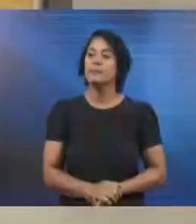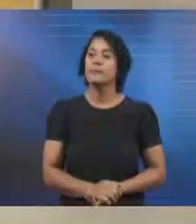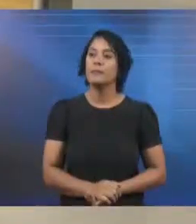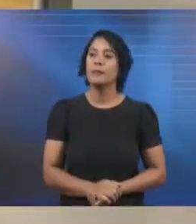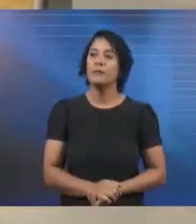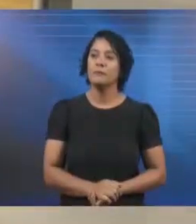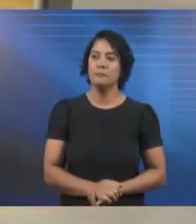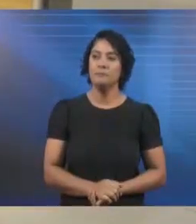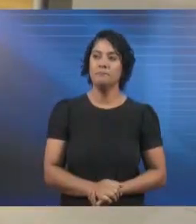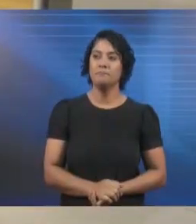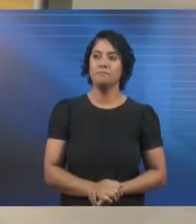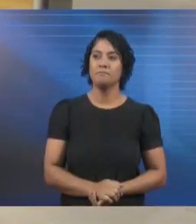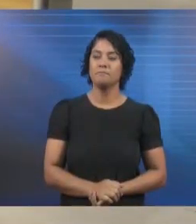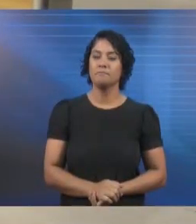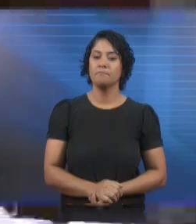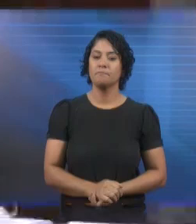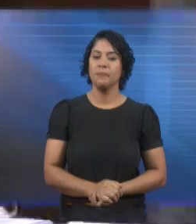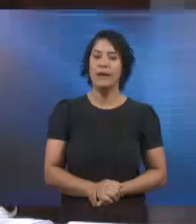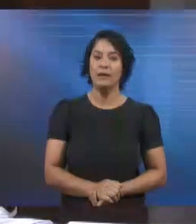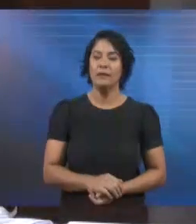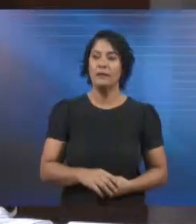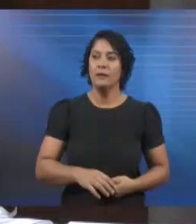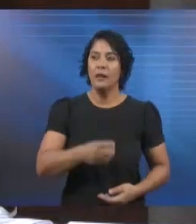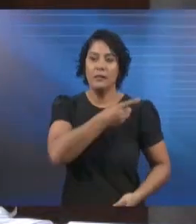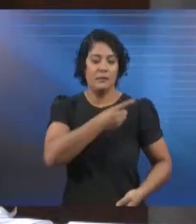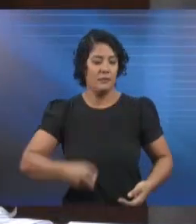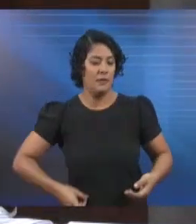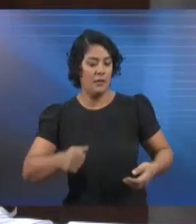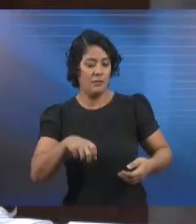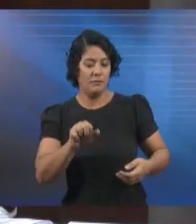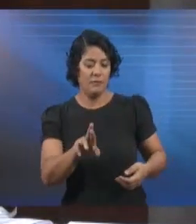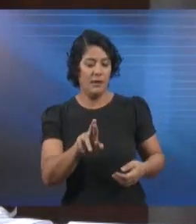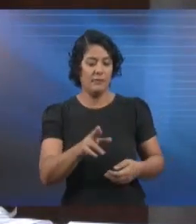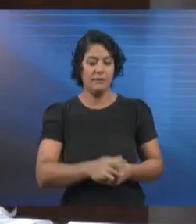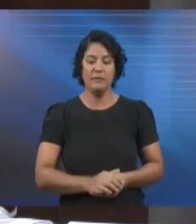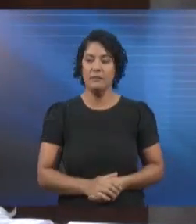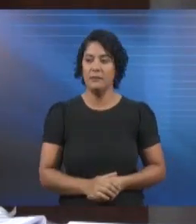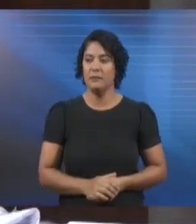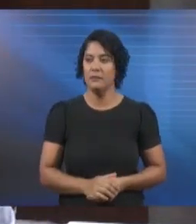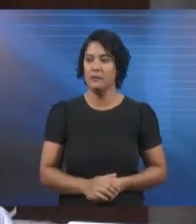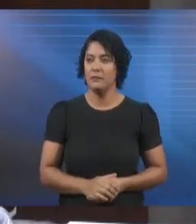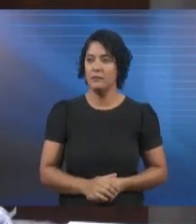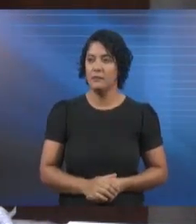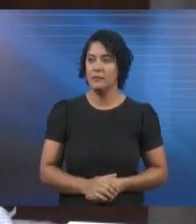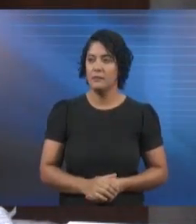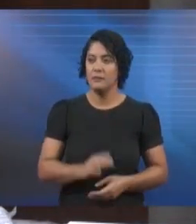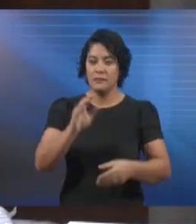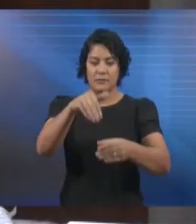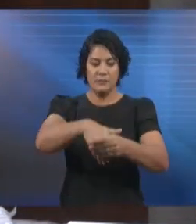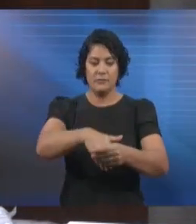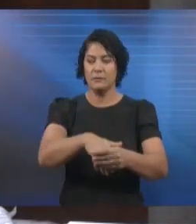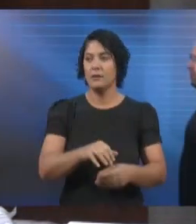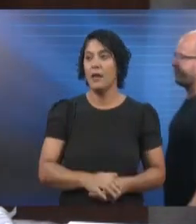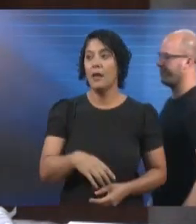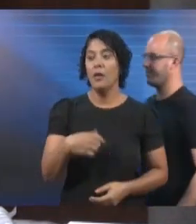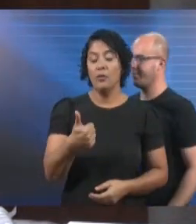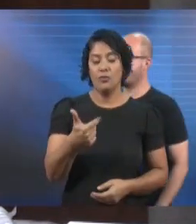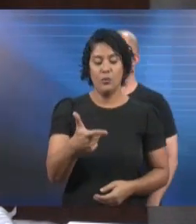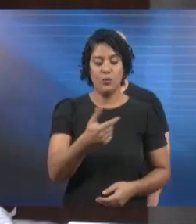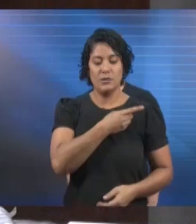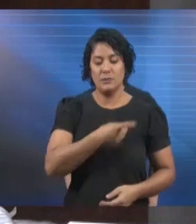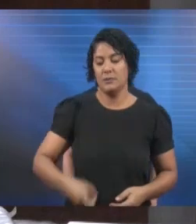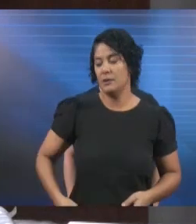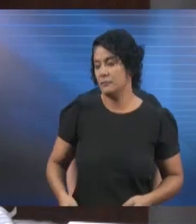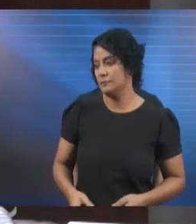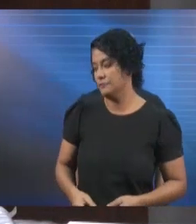Obrigada com a palavra o deputado Queiroz para avisar que hoje nós temos votação e temos 12 deputados falta